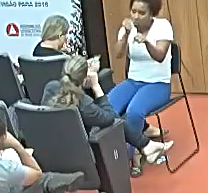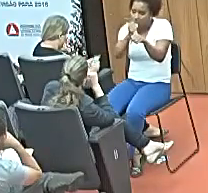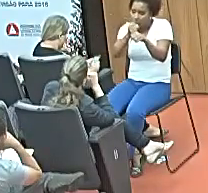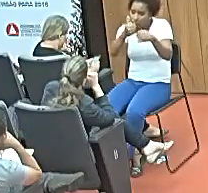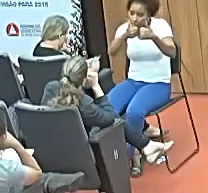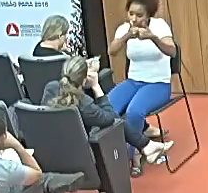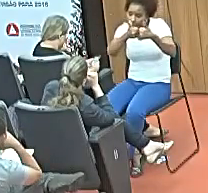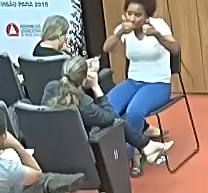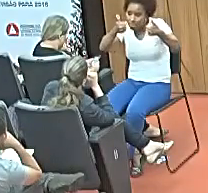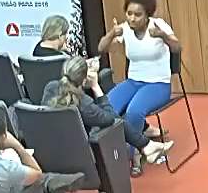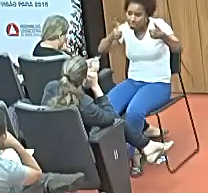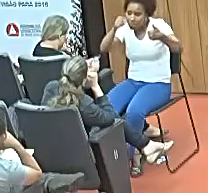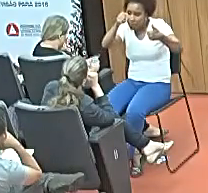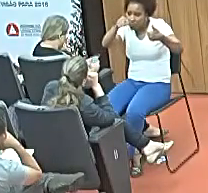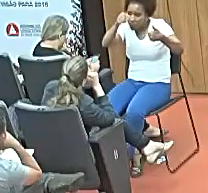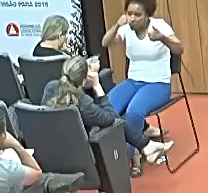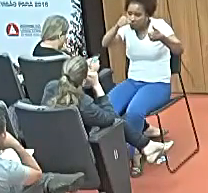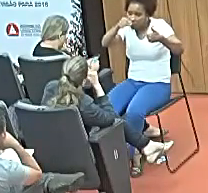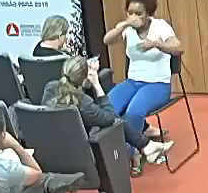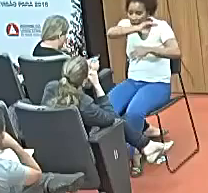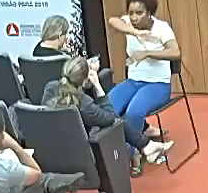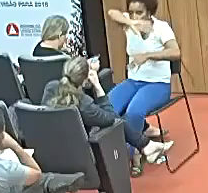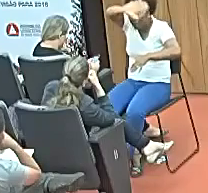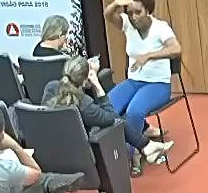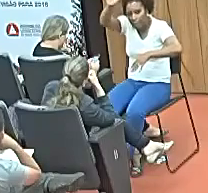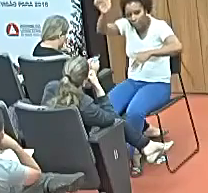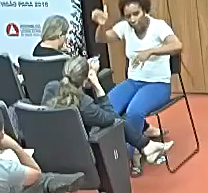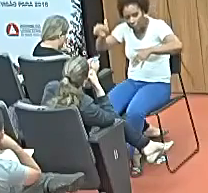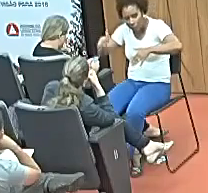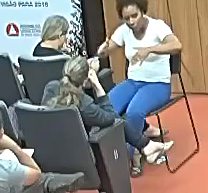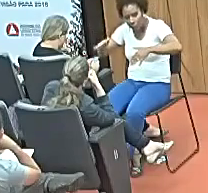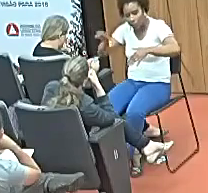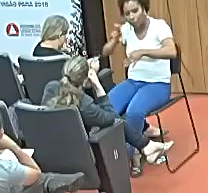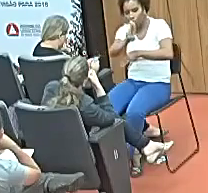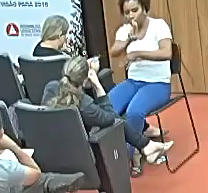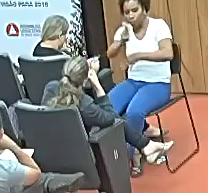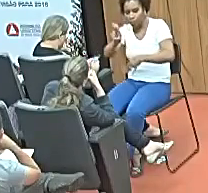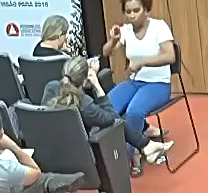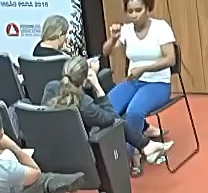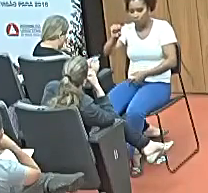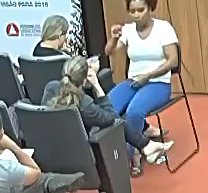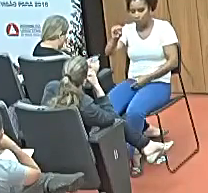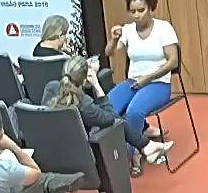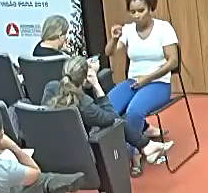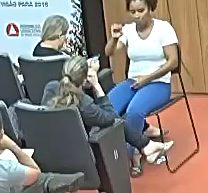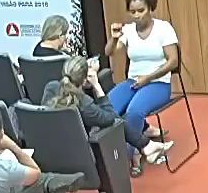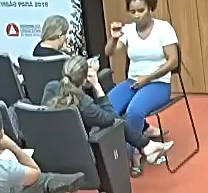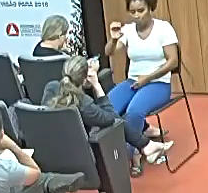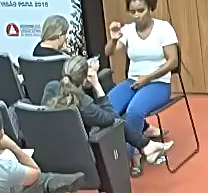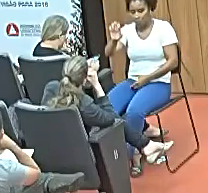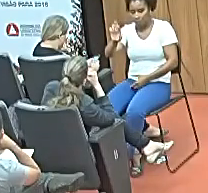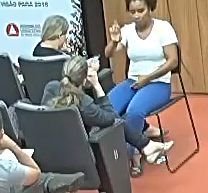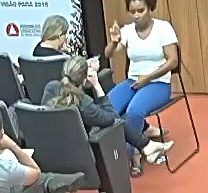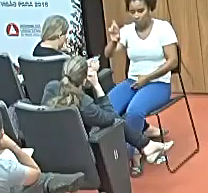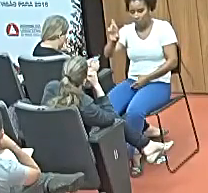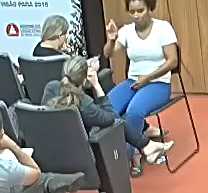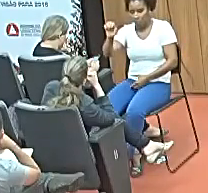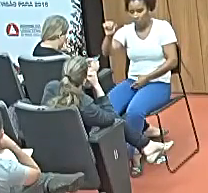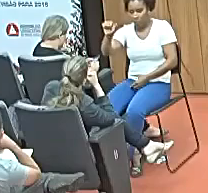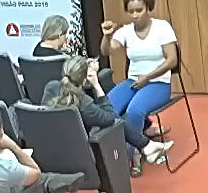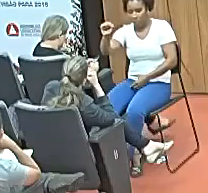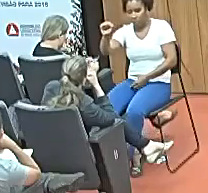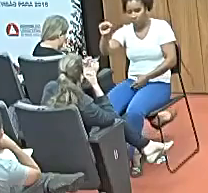apple e sugerida a implantação de estações de esgoto em distritos do município de tinga